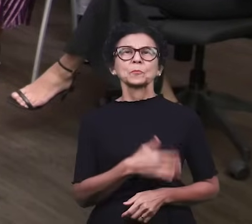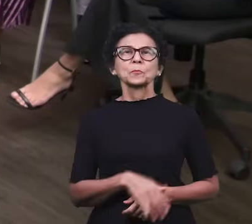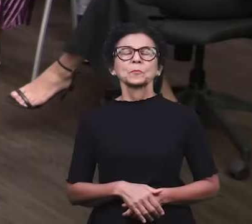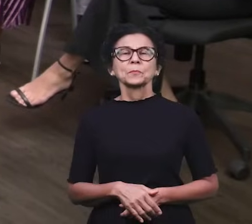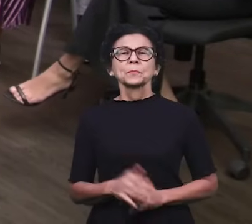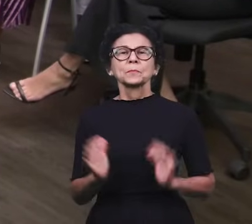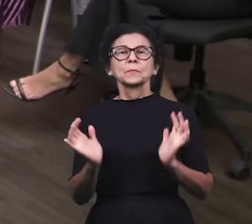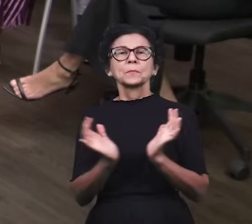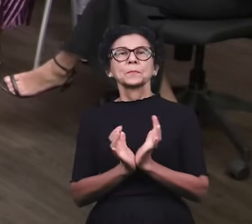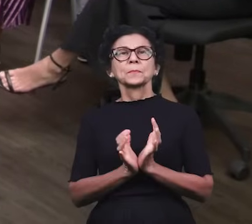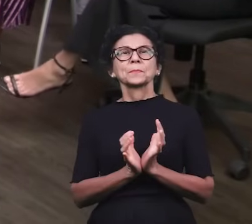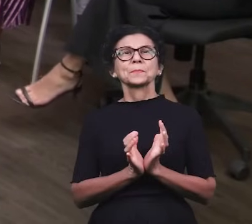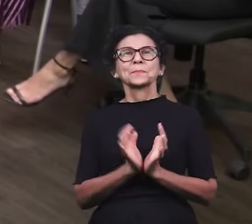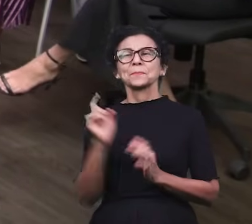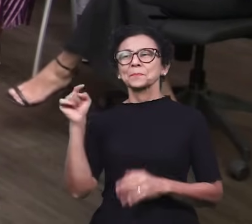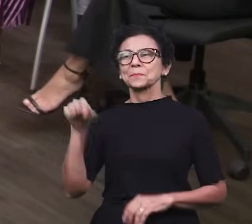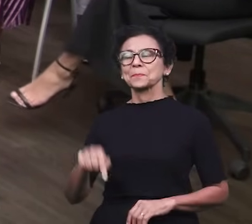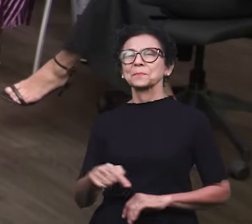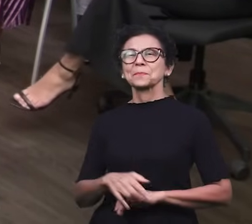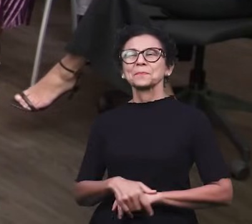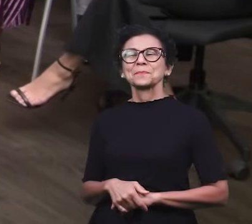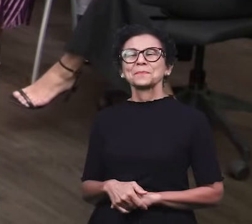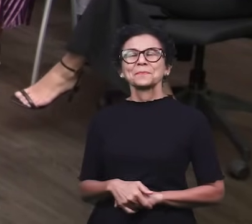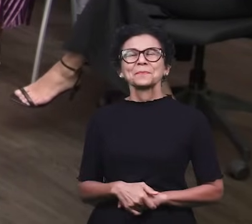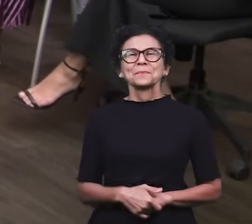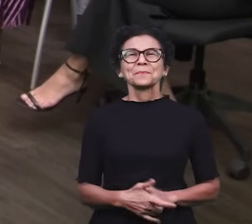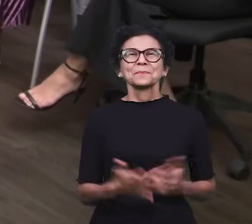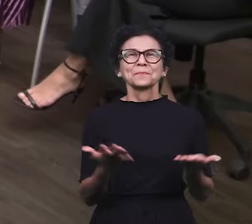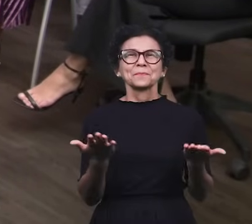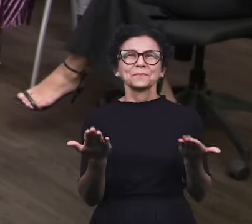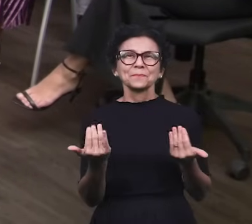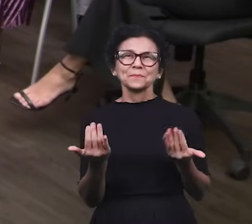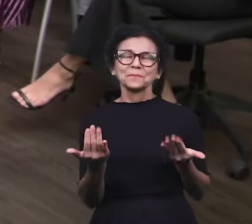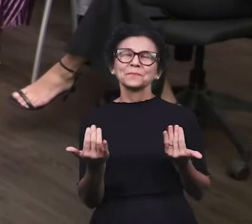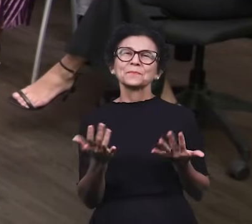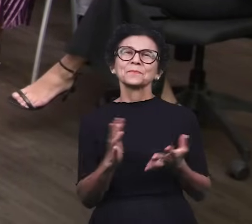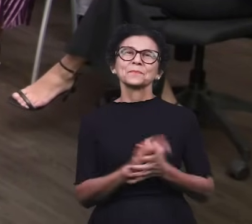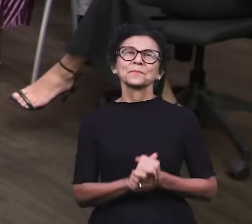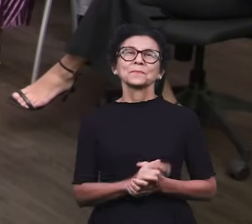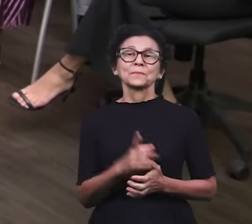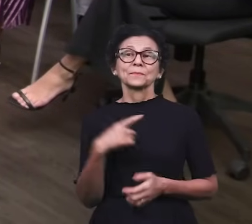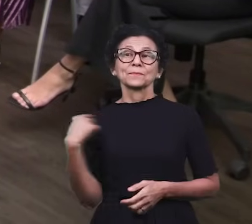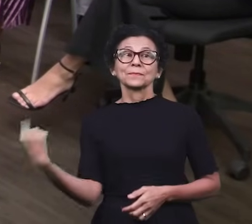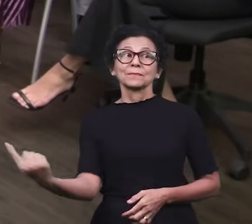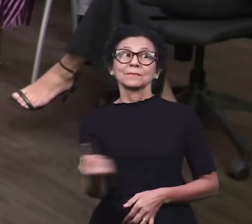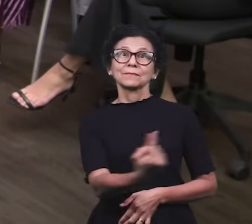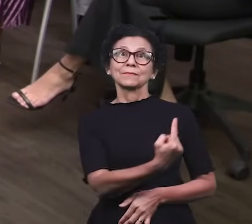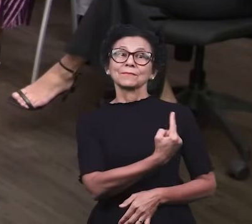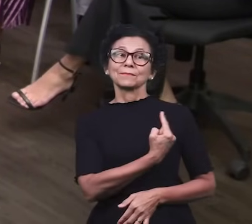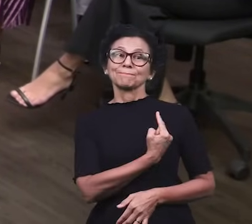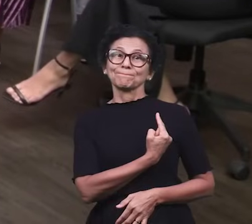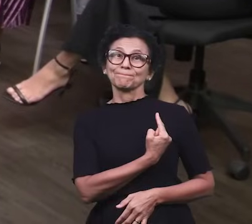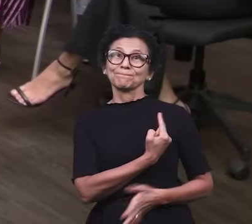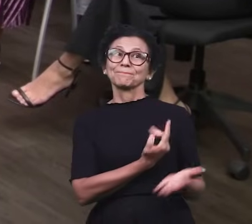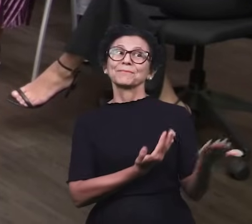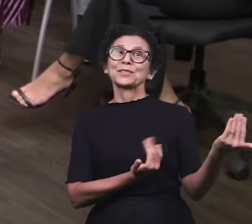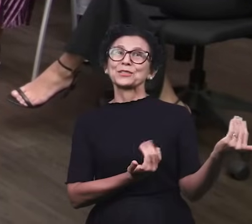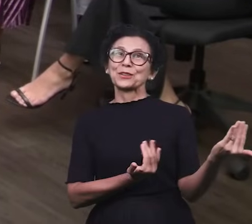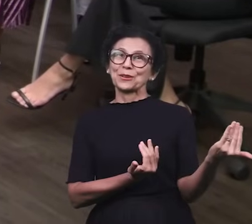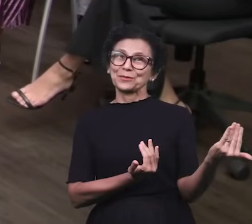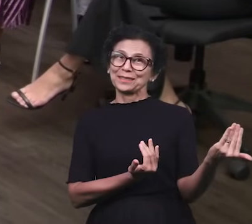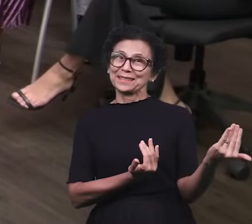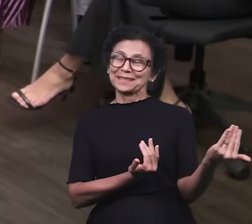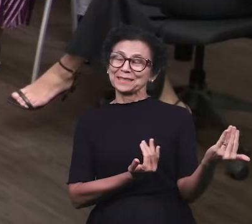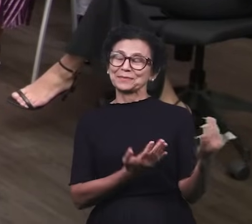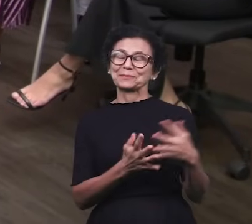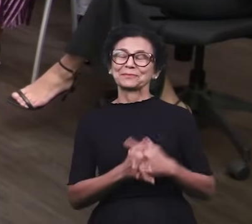turma que está aqui no estúdio? Muito bem, está aqui essa turma de jovens, né? Todos somos jovens aqui no estúdio. Eu vou